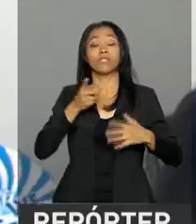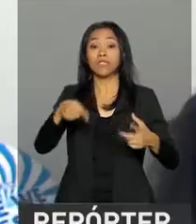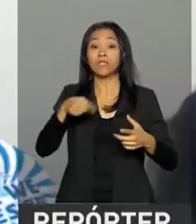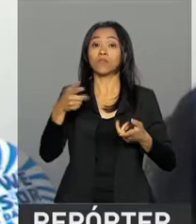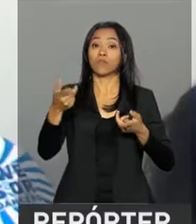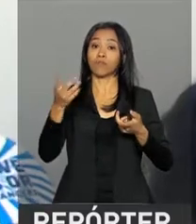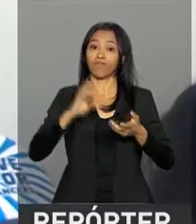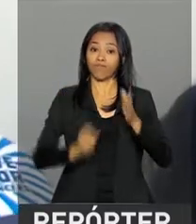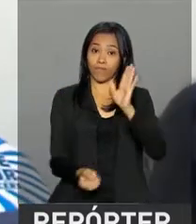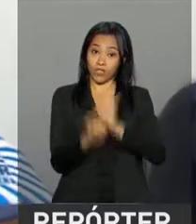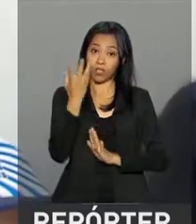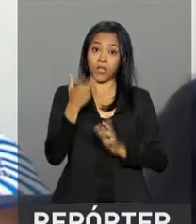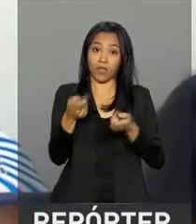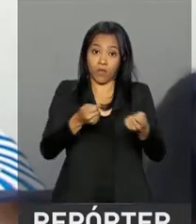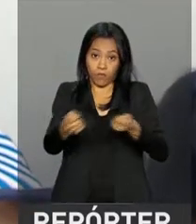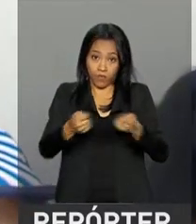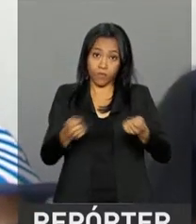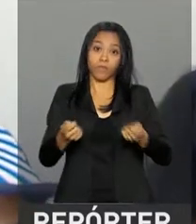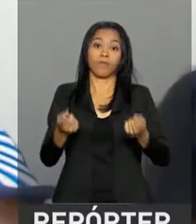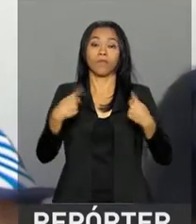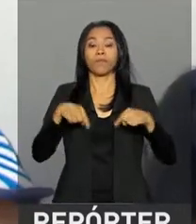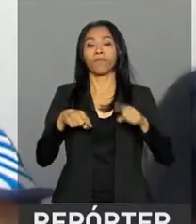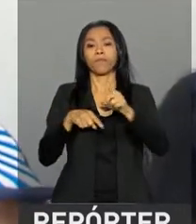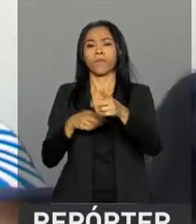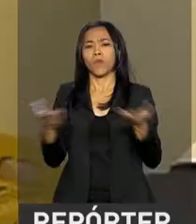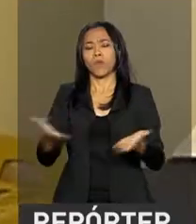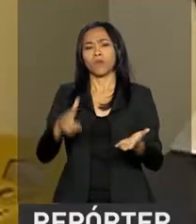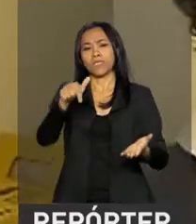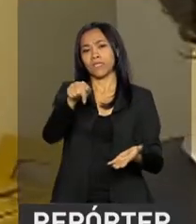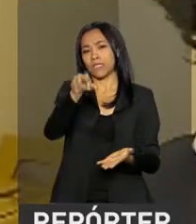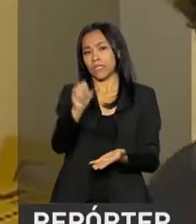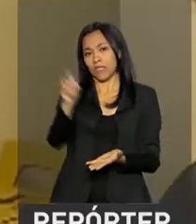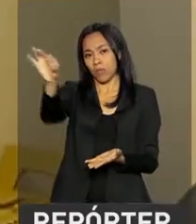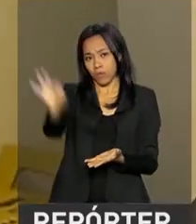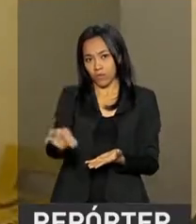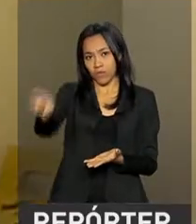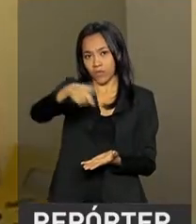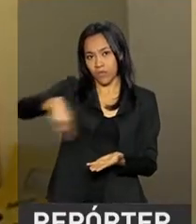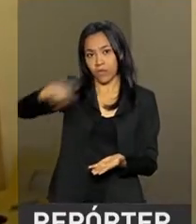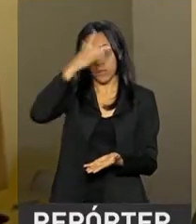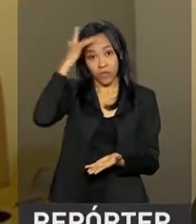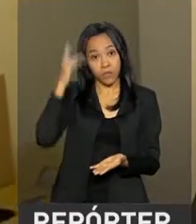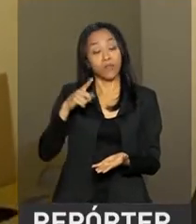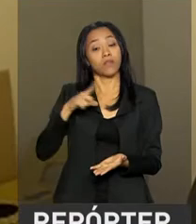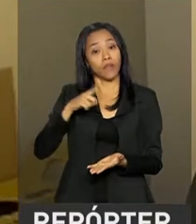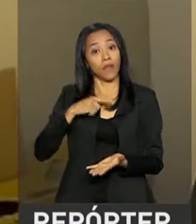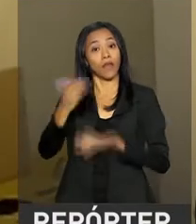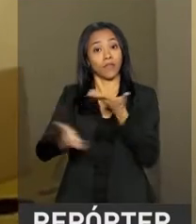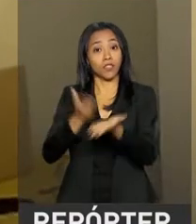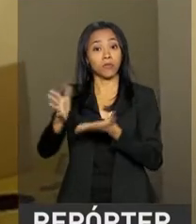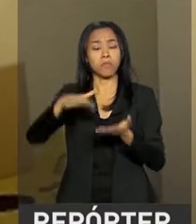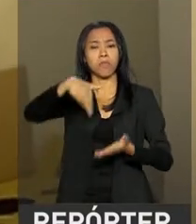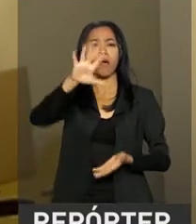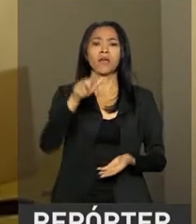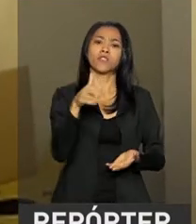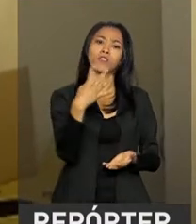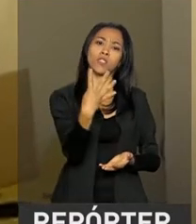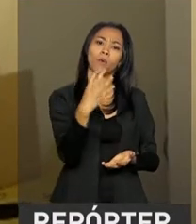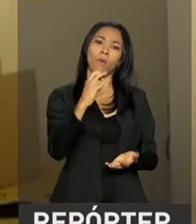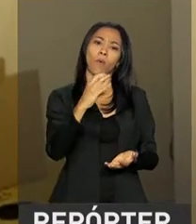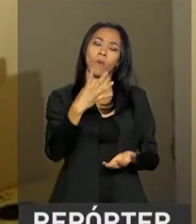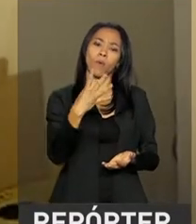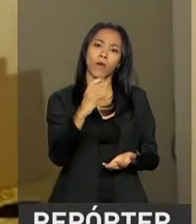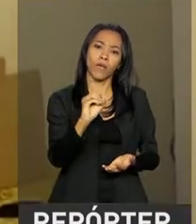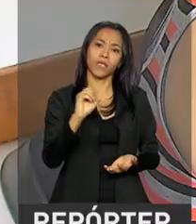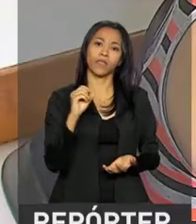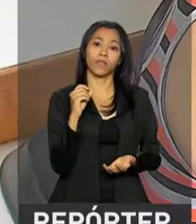Saúde. Atualmente, 70% da população recebe atendimento em mais de 41 mil unidades básicas